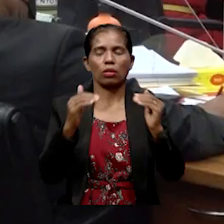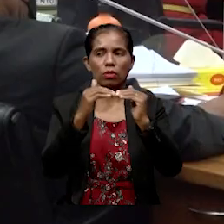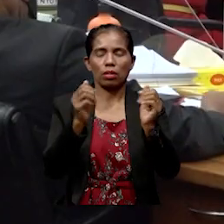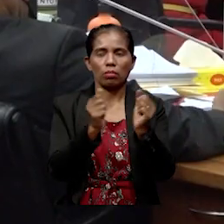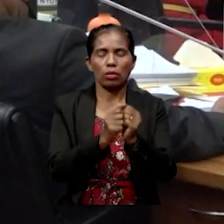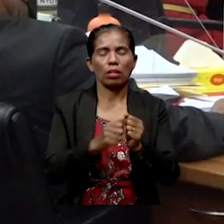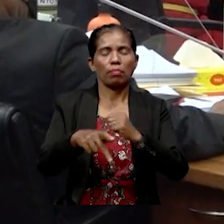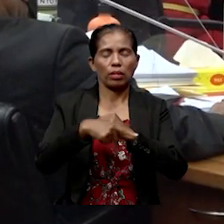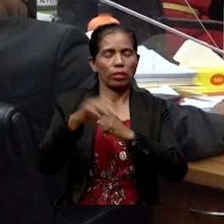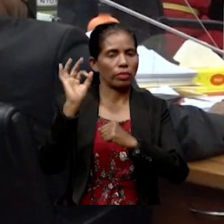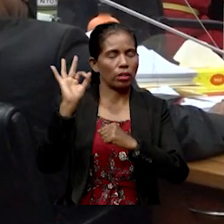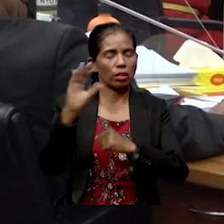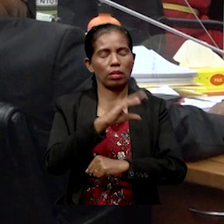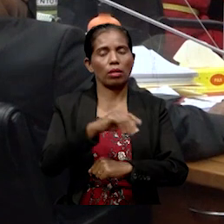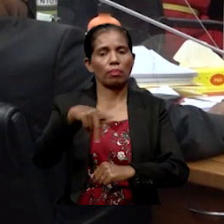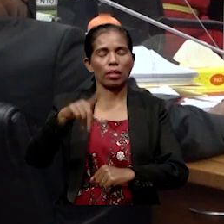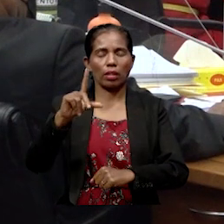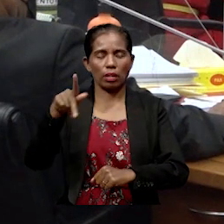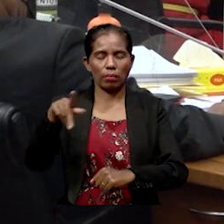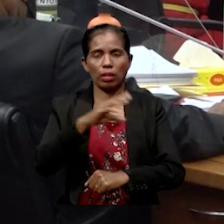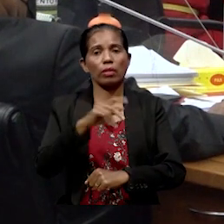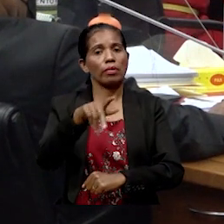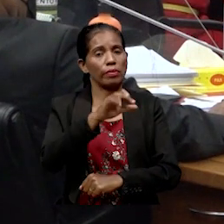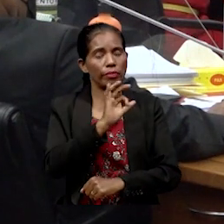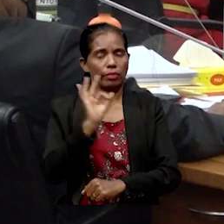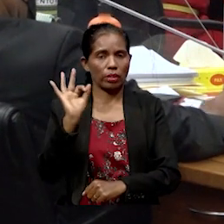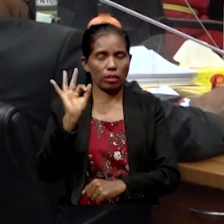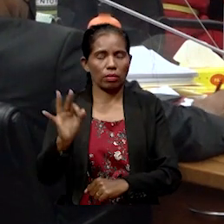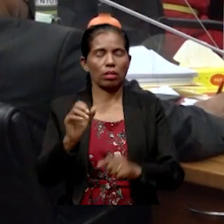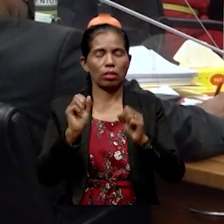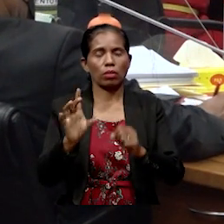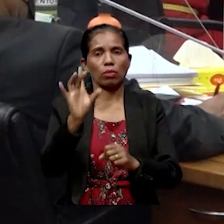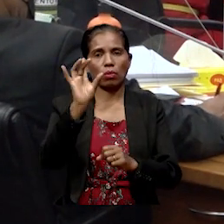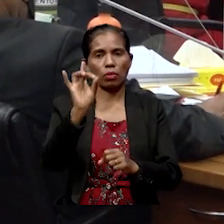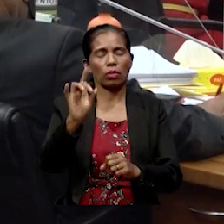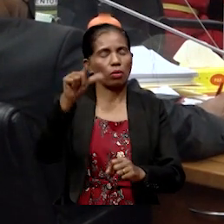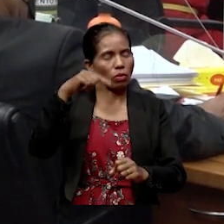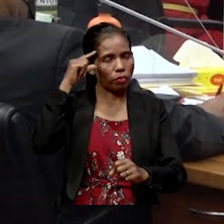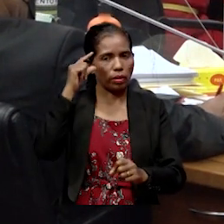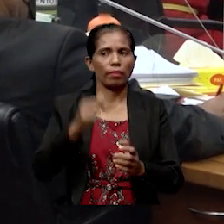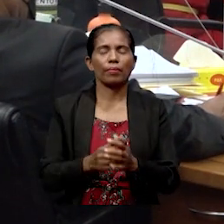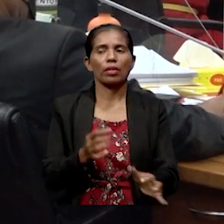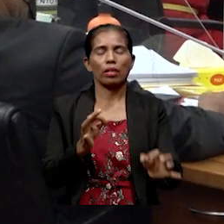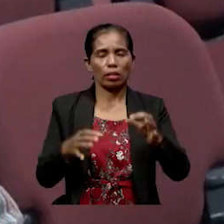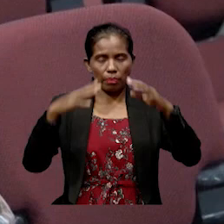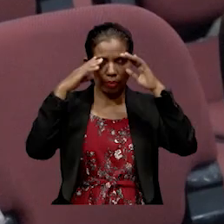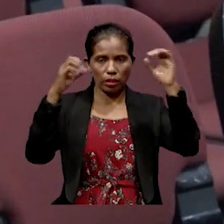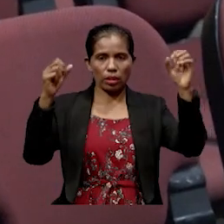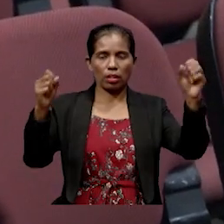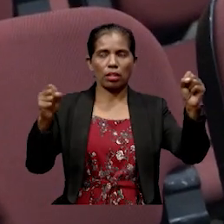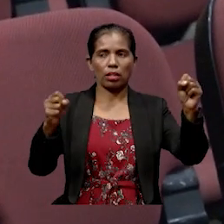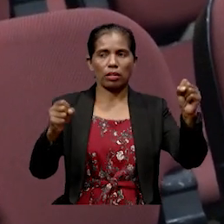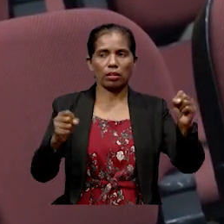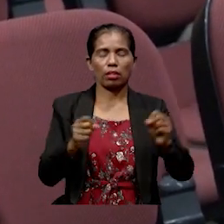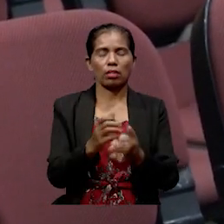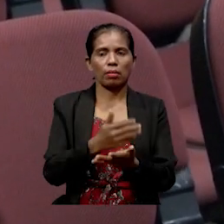Fretilin kunto ho PLP ho diasegura oitavo governo nia mandato. Mas que nune presidente república